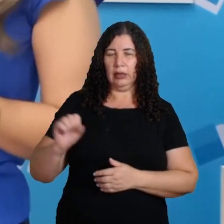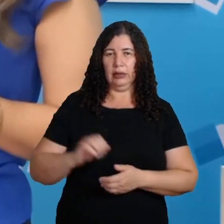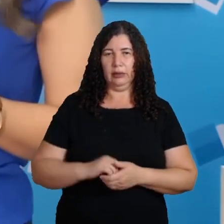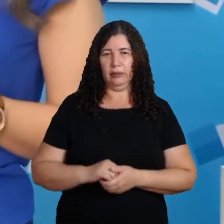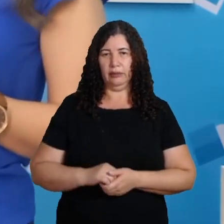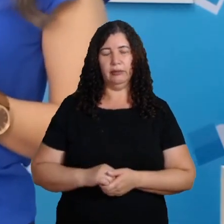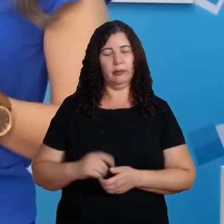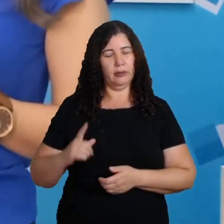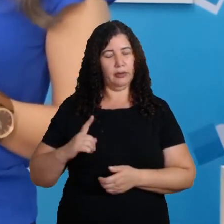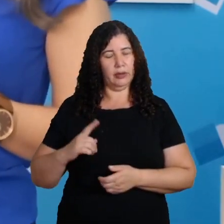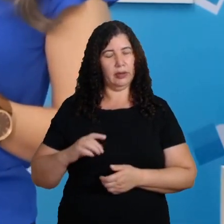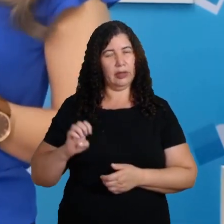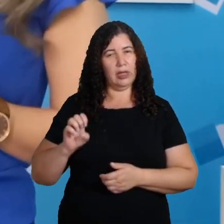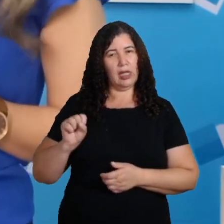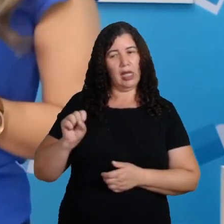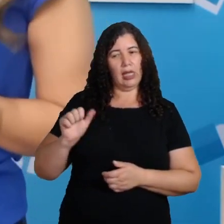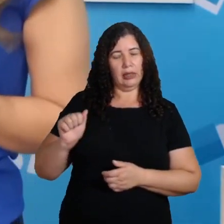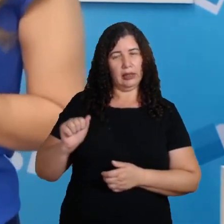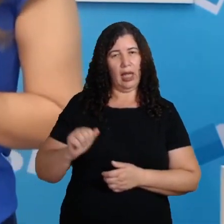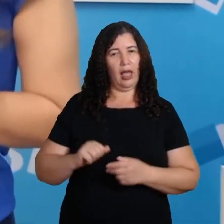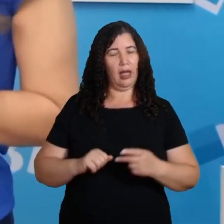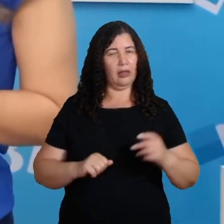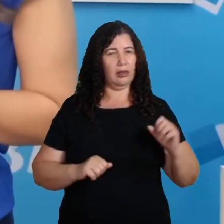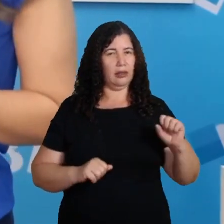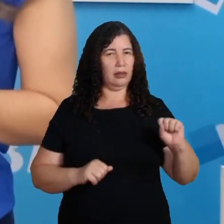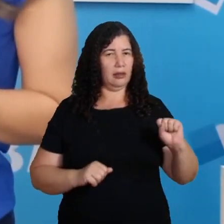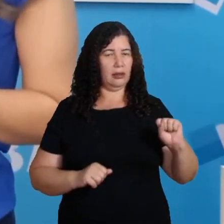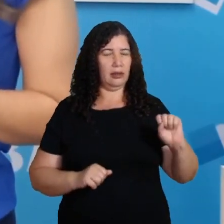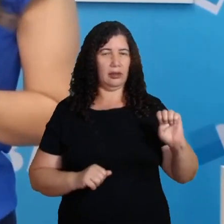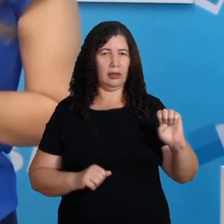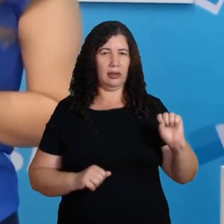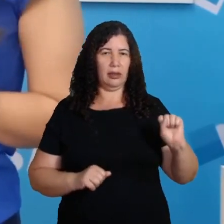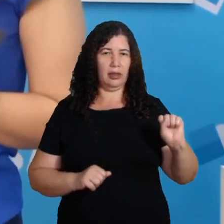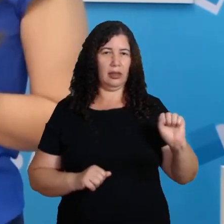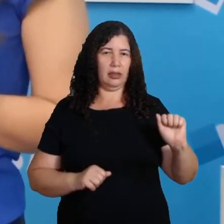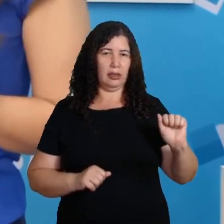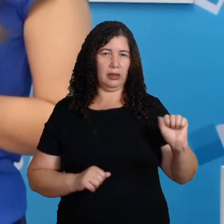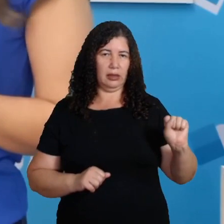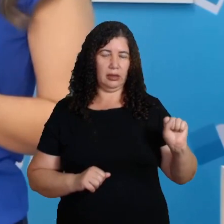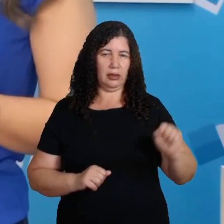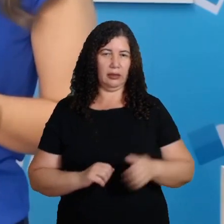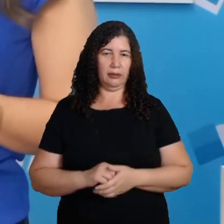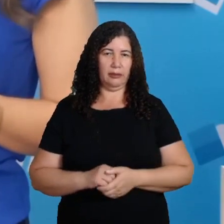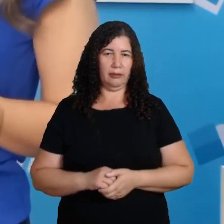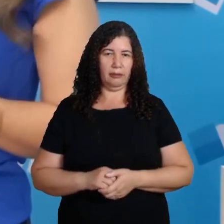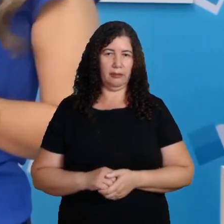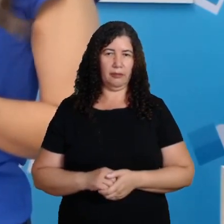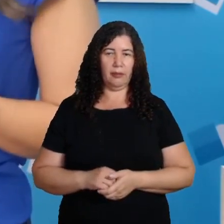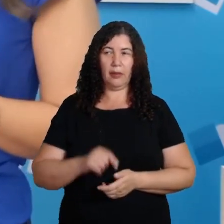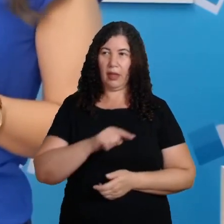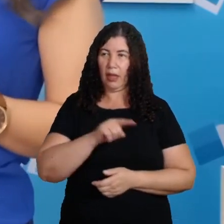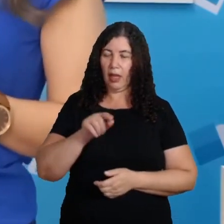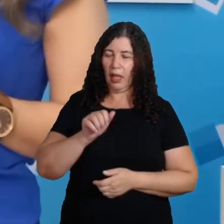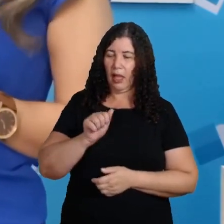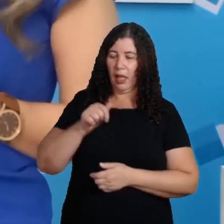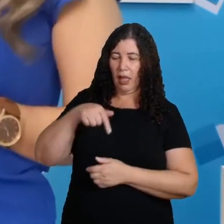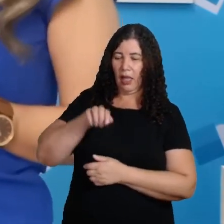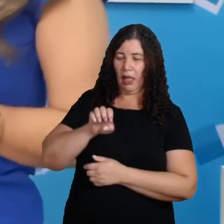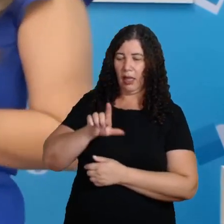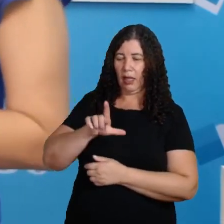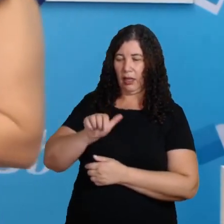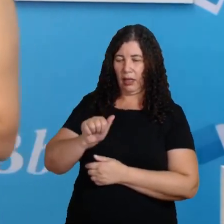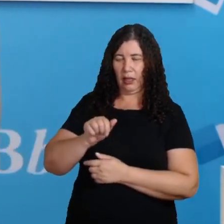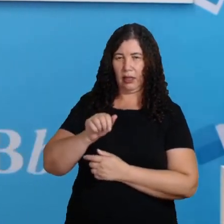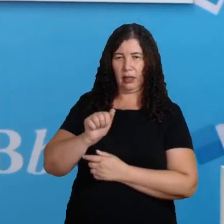essa, no plural, essas. Por último, aquela, aquelas.